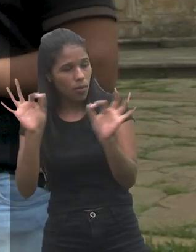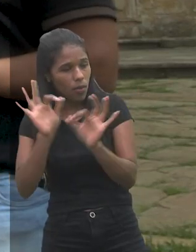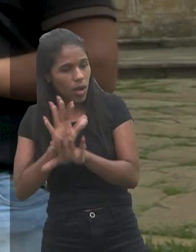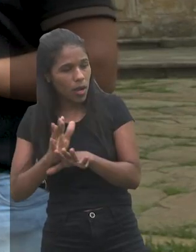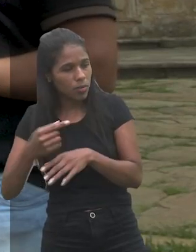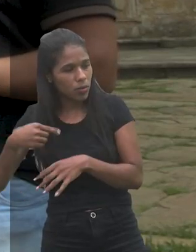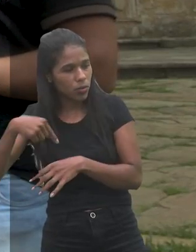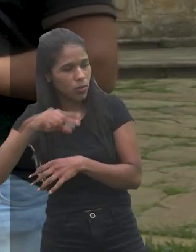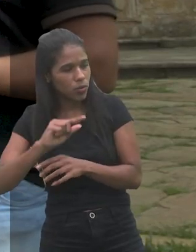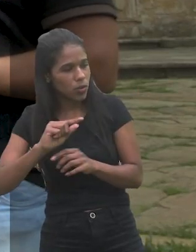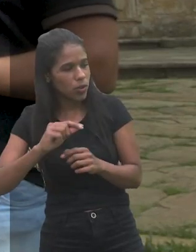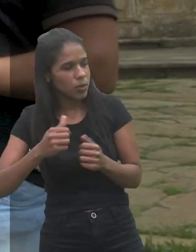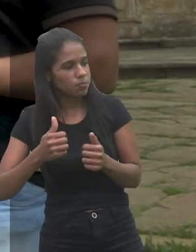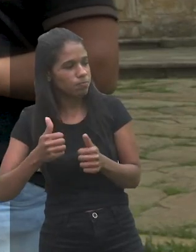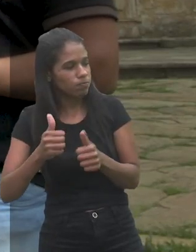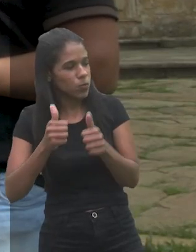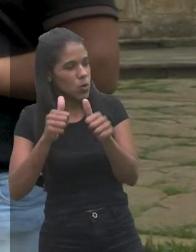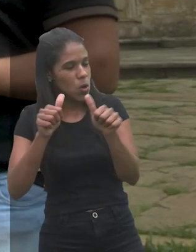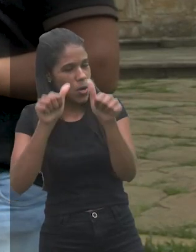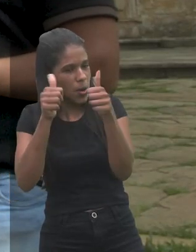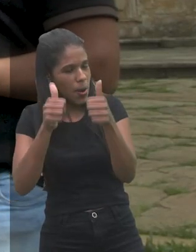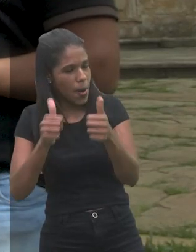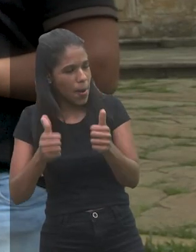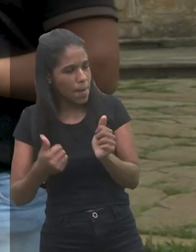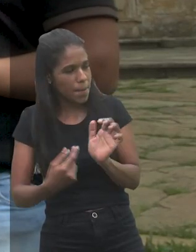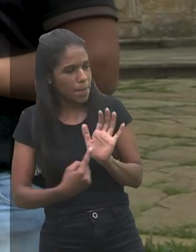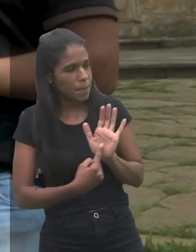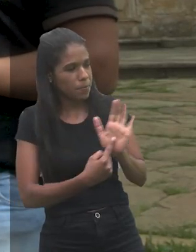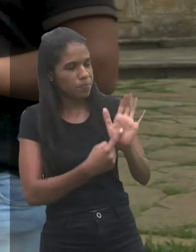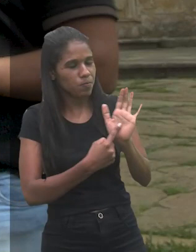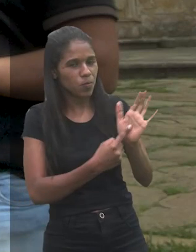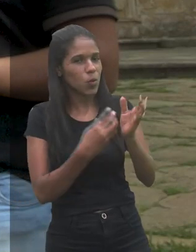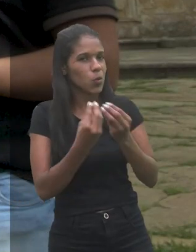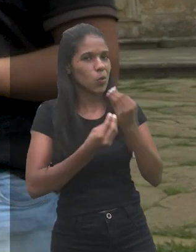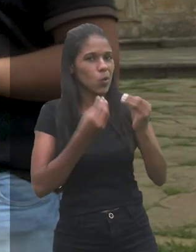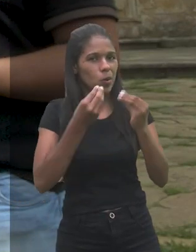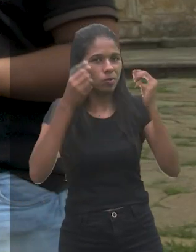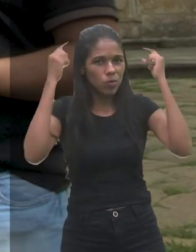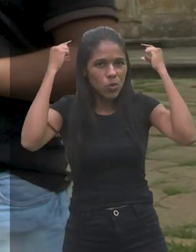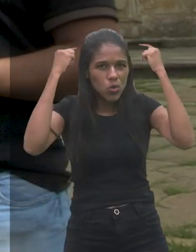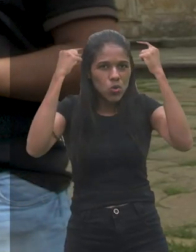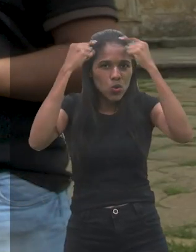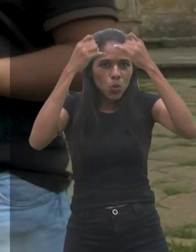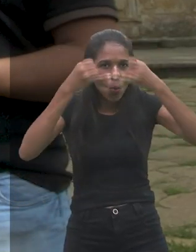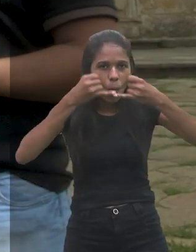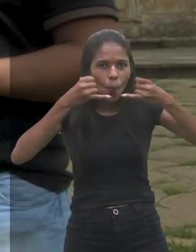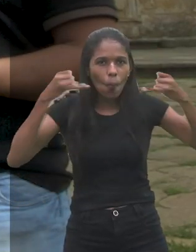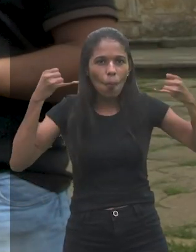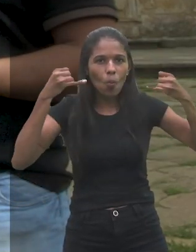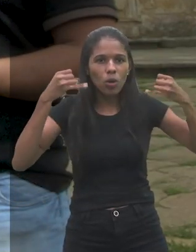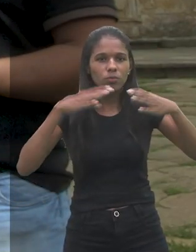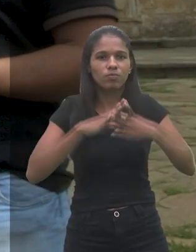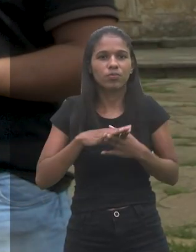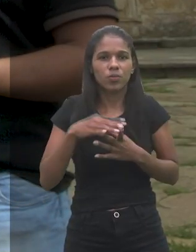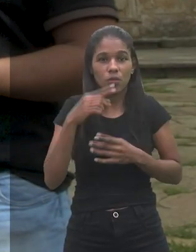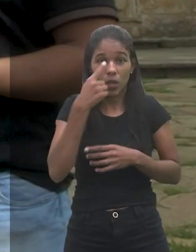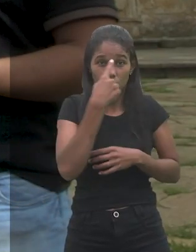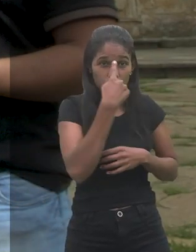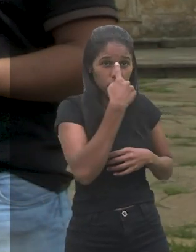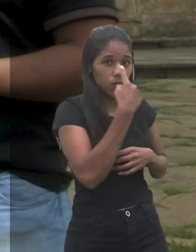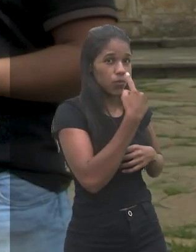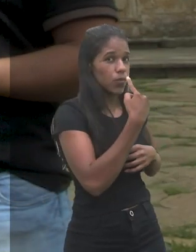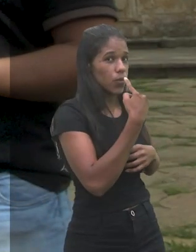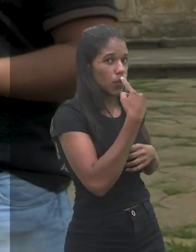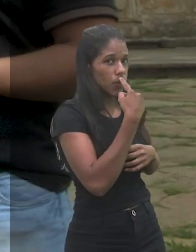centurião enjoado. Ele fez o chapéu mais fino, o nariz bem bem avantajado para frente, a roupa que dele